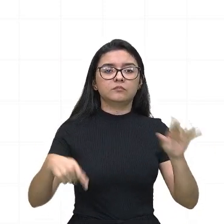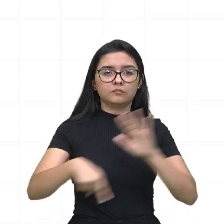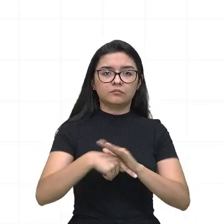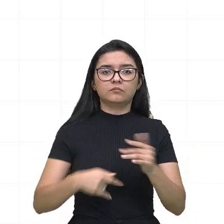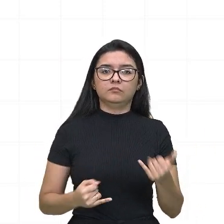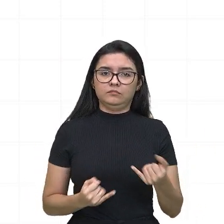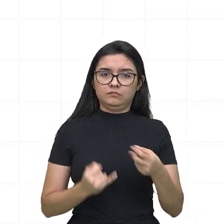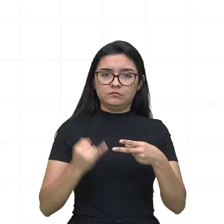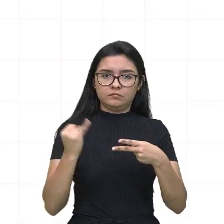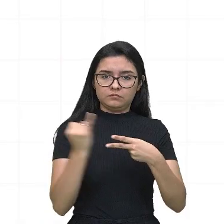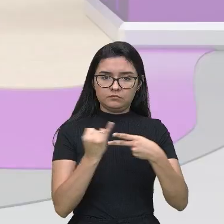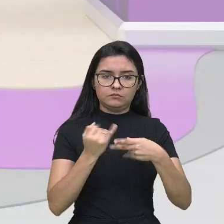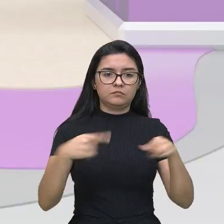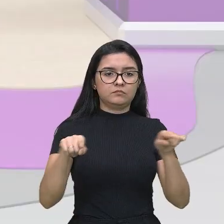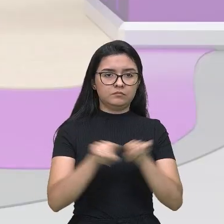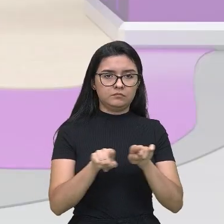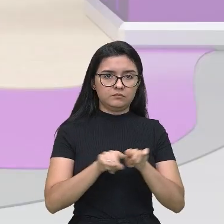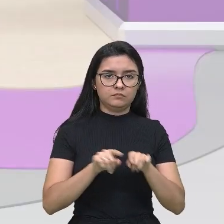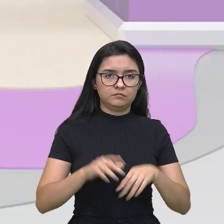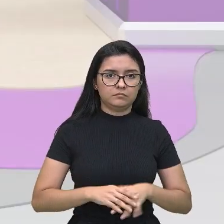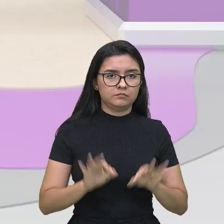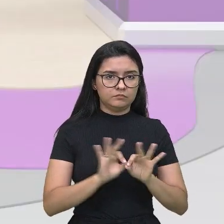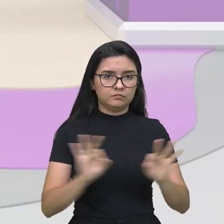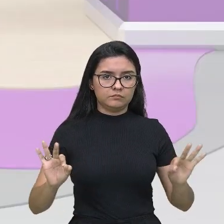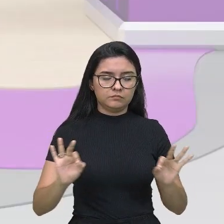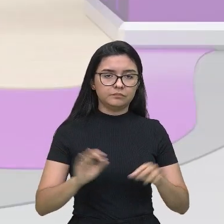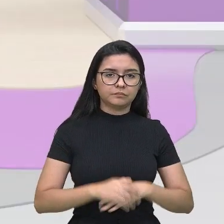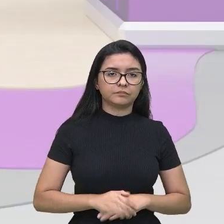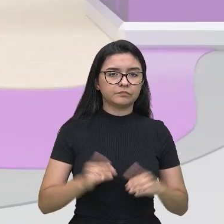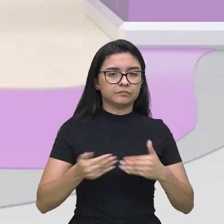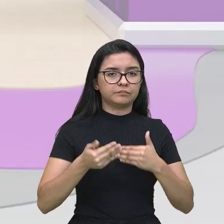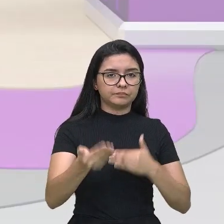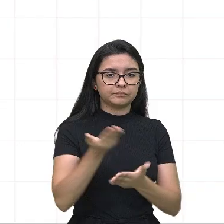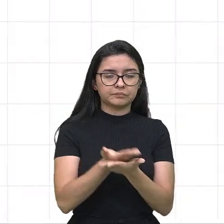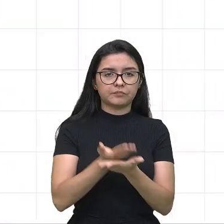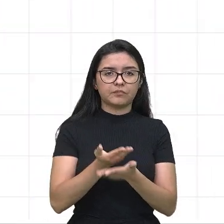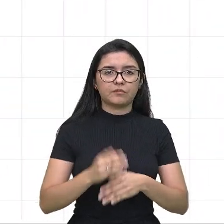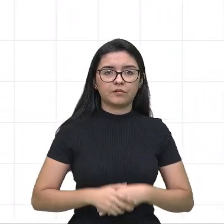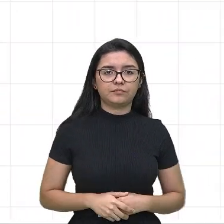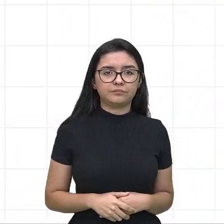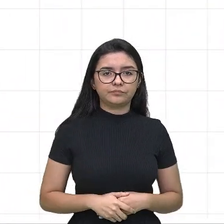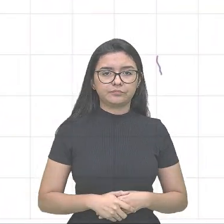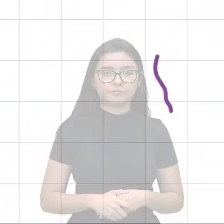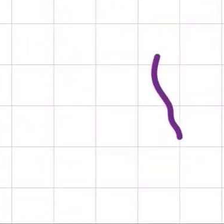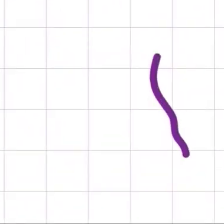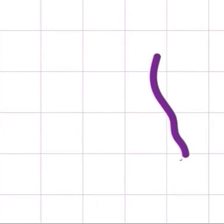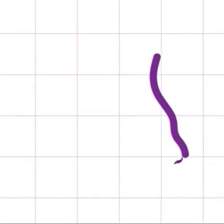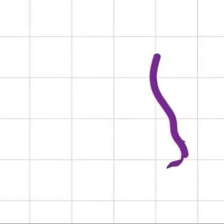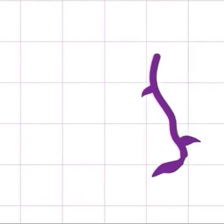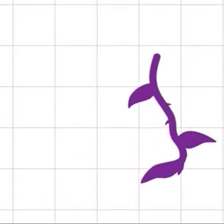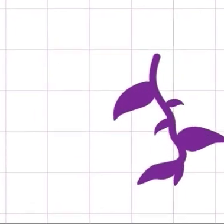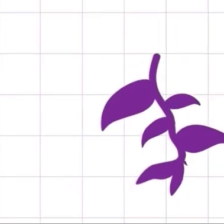polígono a pares ordenados. Muito bem, alunos. Vamos ao início da aula?